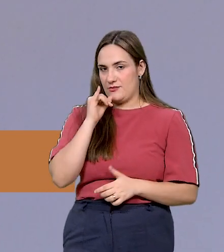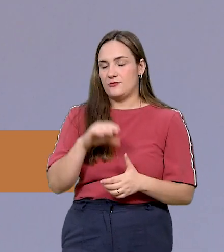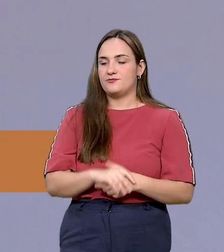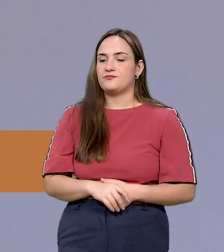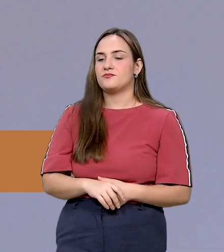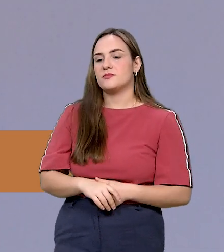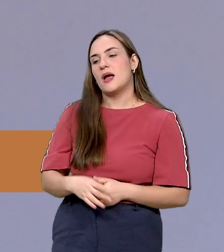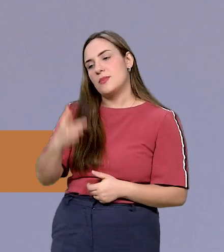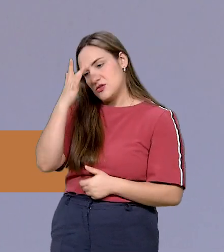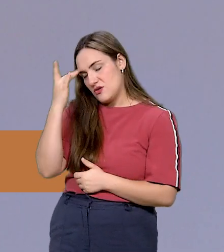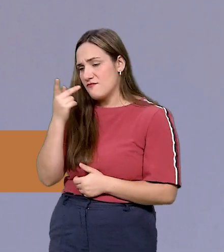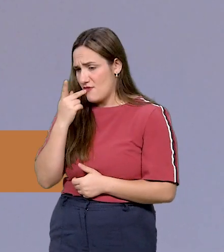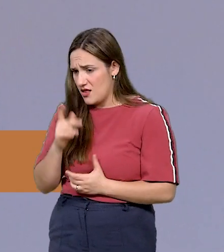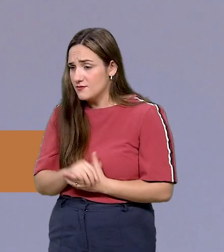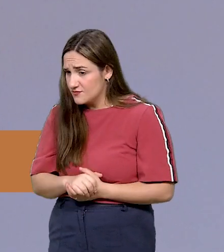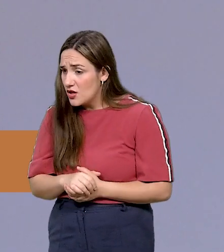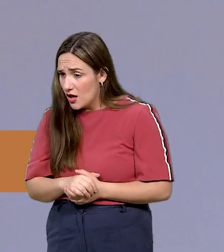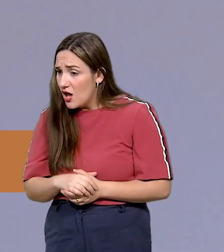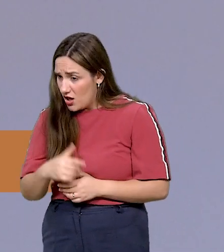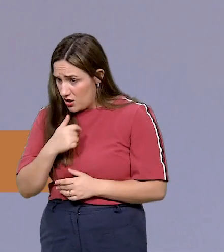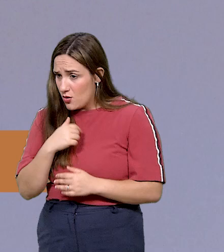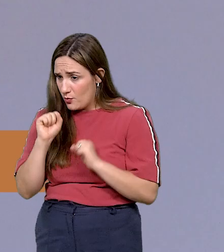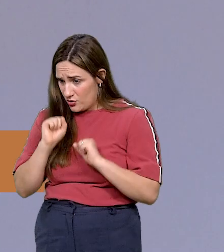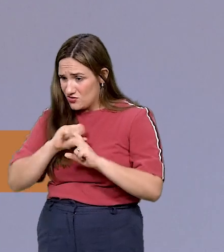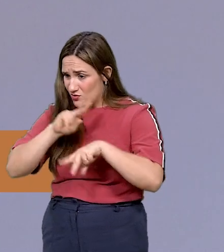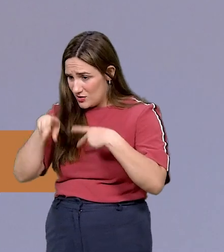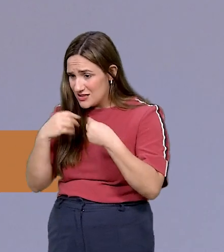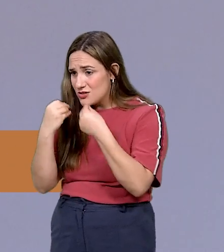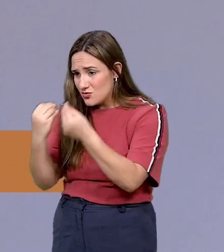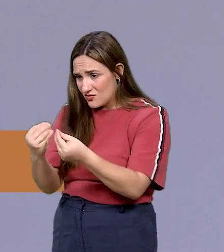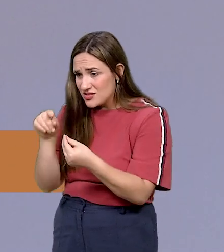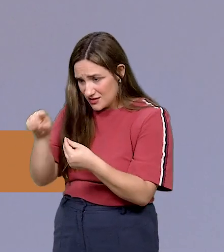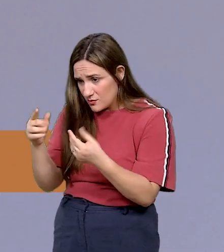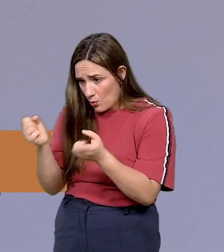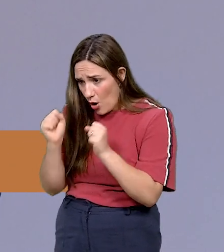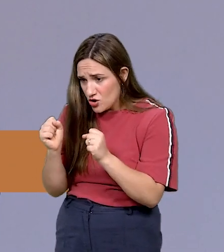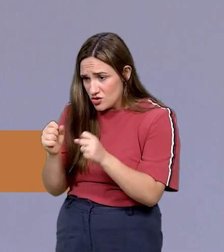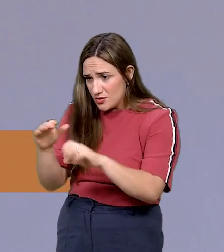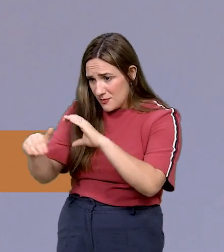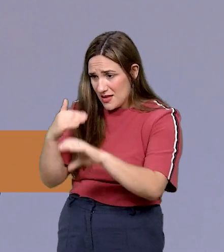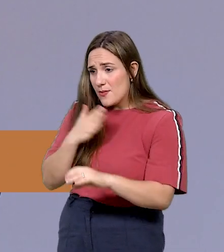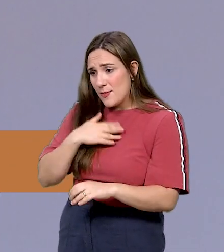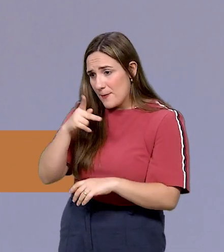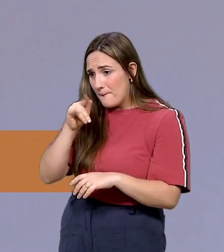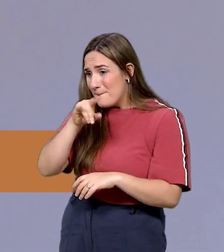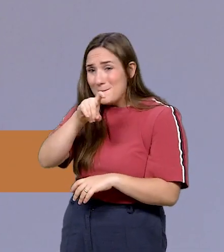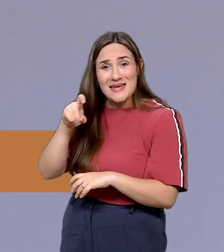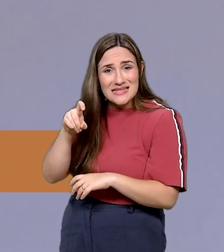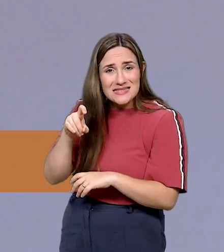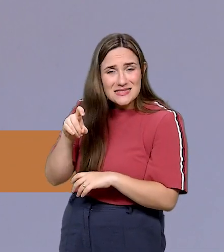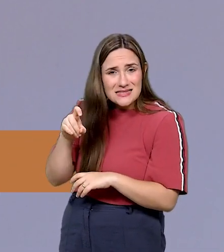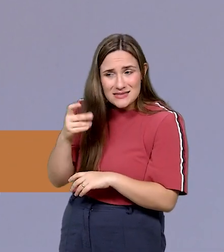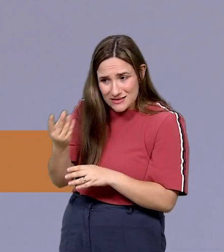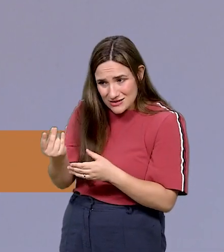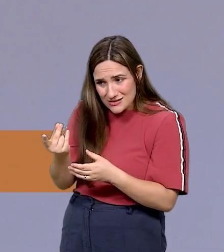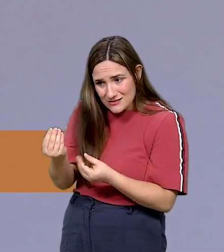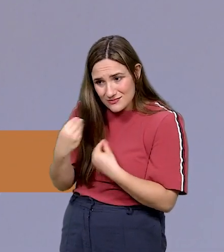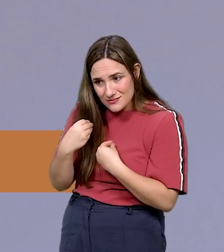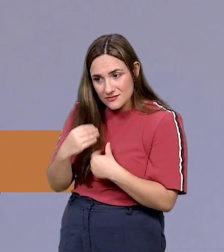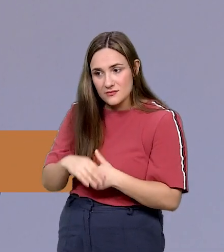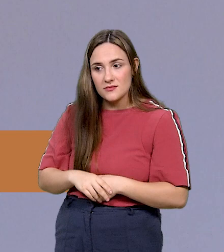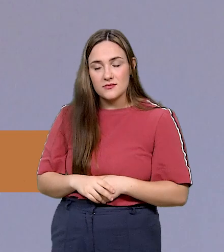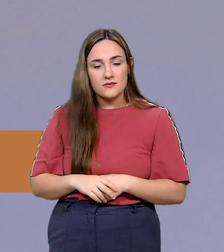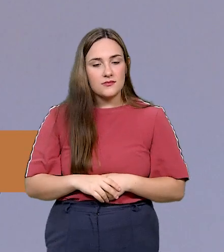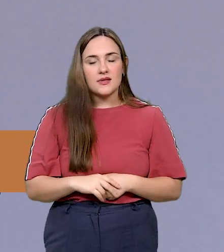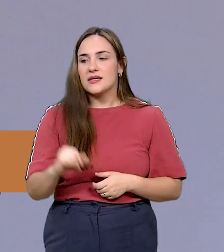boa para a pessoa. E a pessoa, ela perde a razão ali, ela fica emocionada com uma oportunidade e de